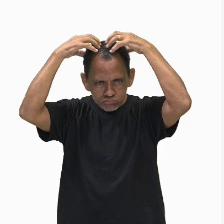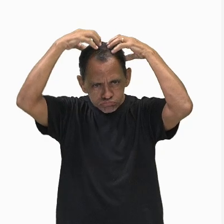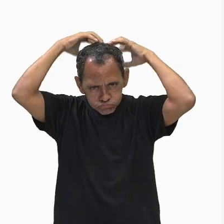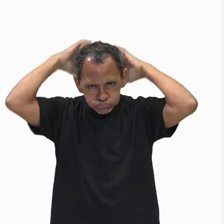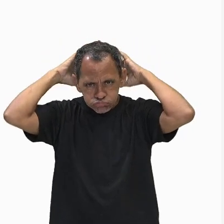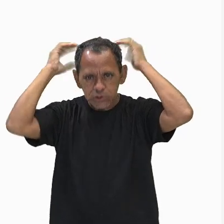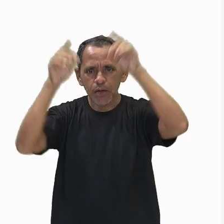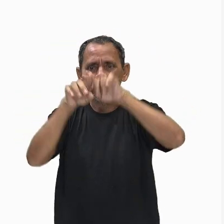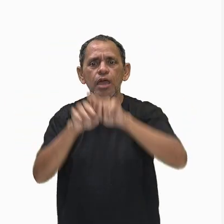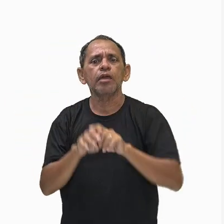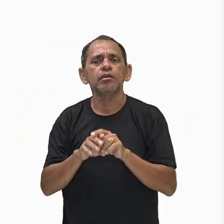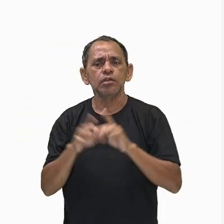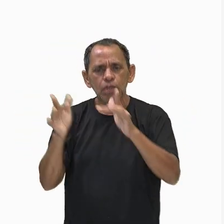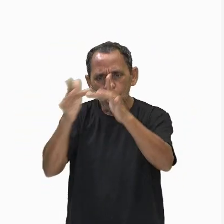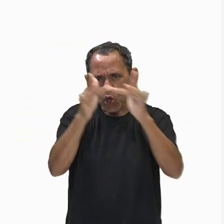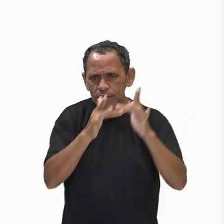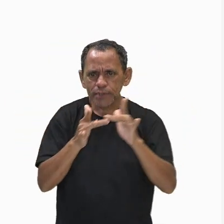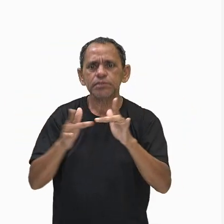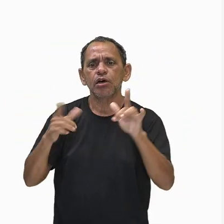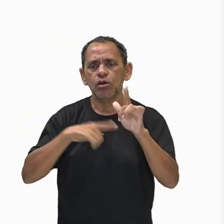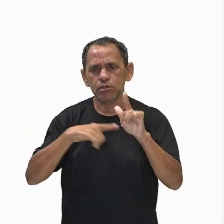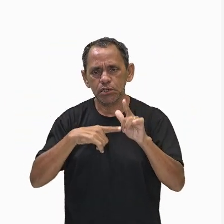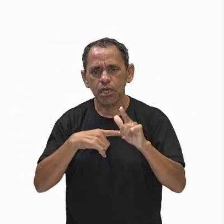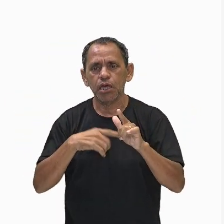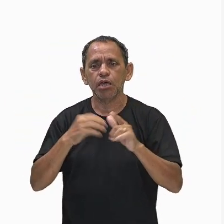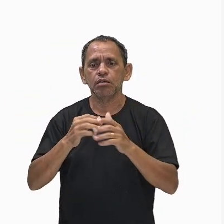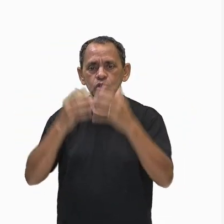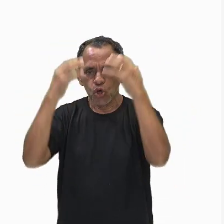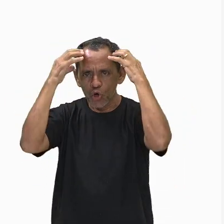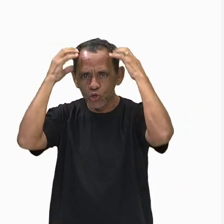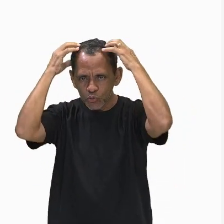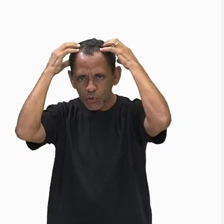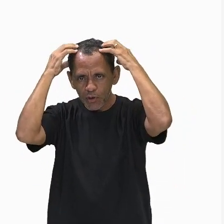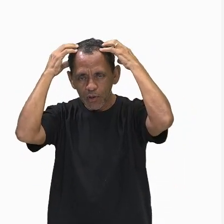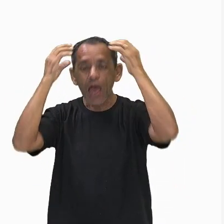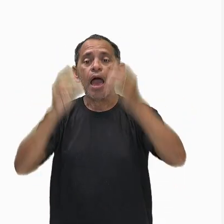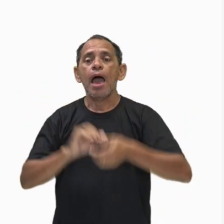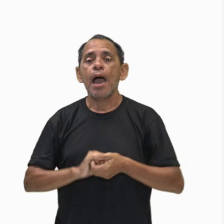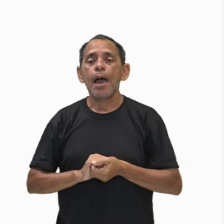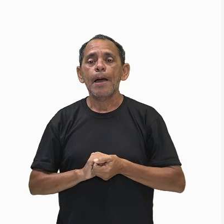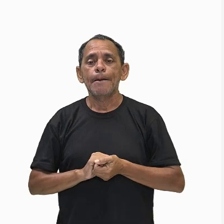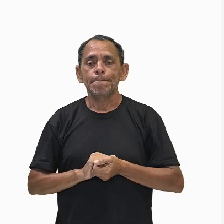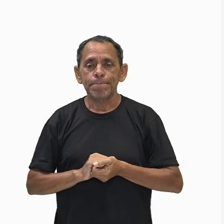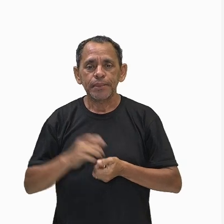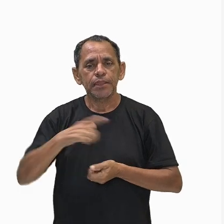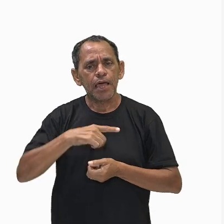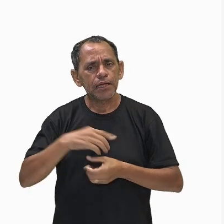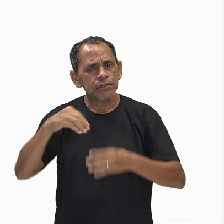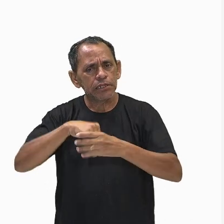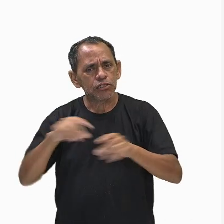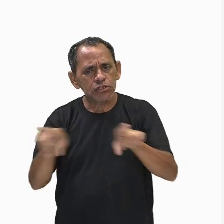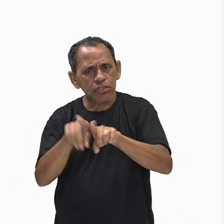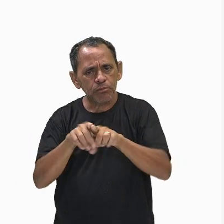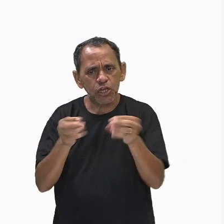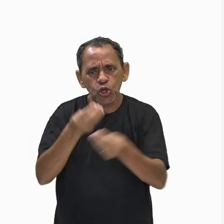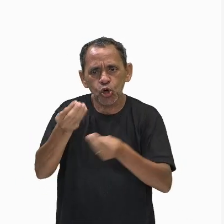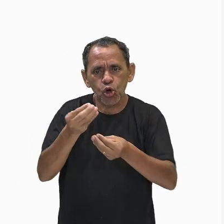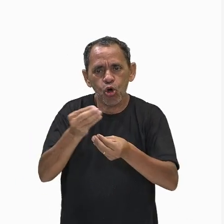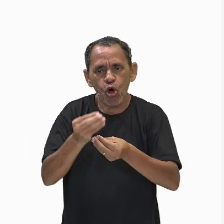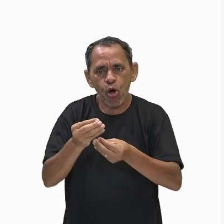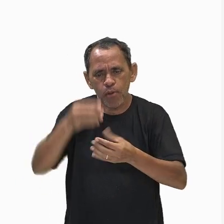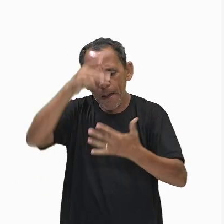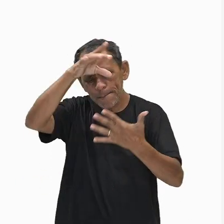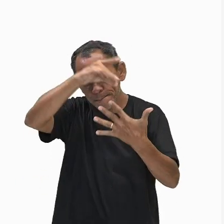com centros, né, superiores ali que estão compondo, né, o